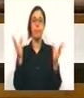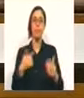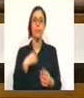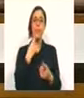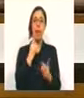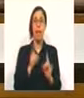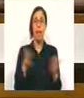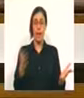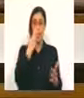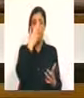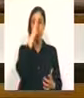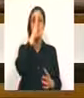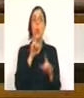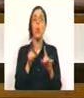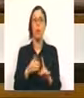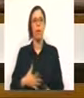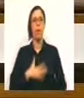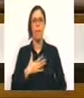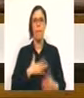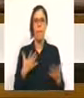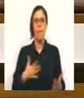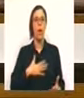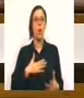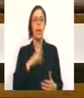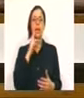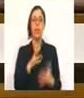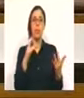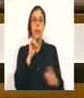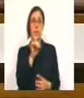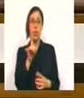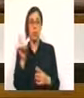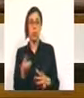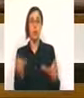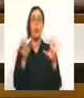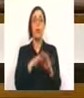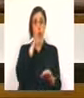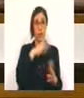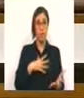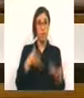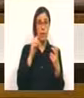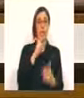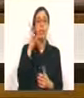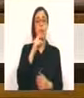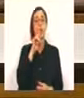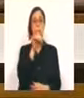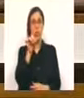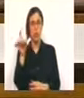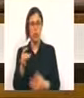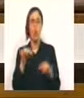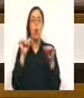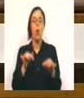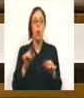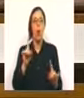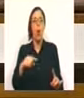estamos a discutir. O Governo não quis, não quer responder estas questões. Se o Governo quisesse responder estas questões, tinha tido hoje